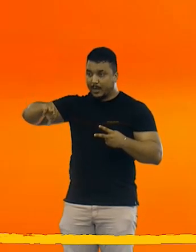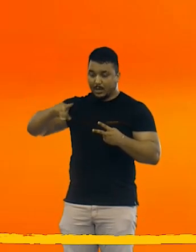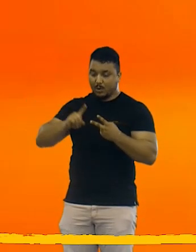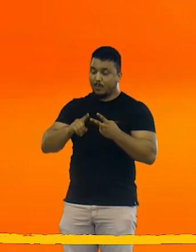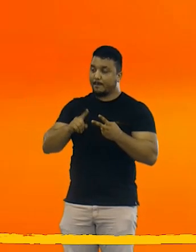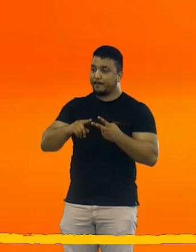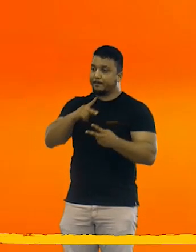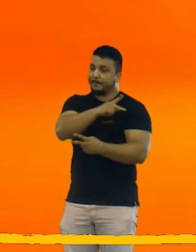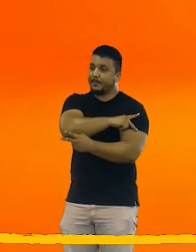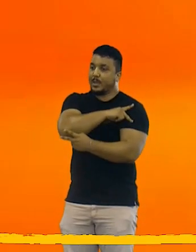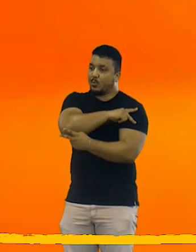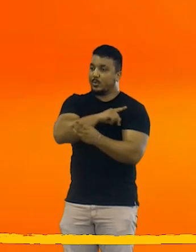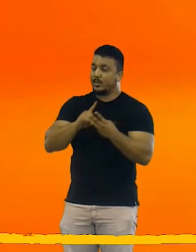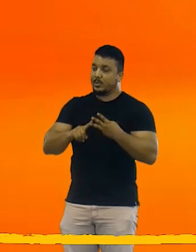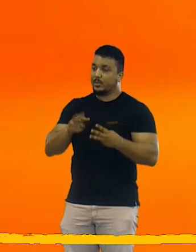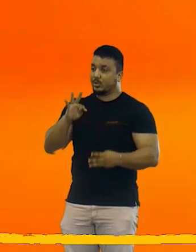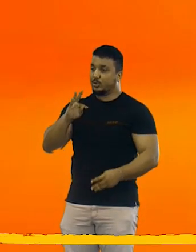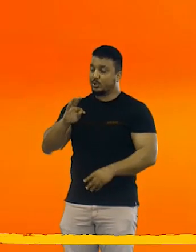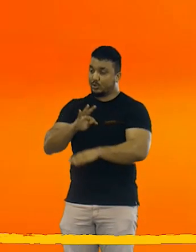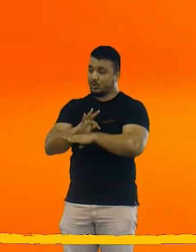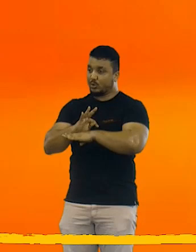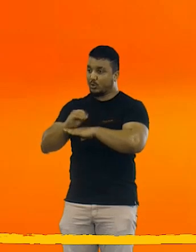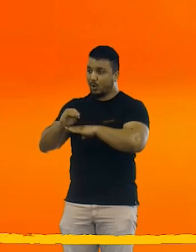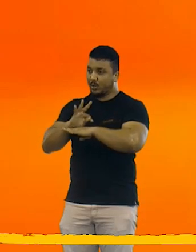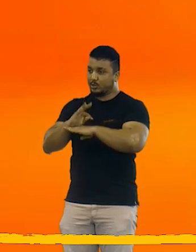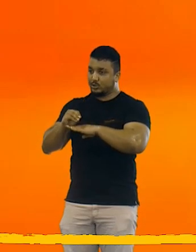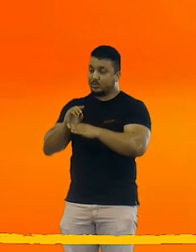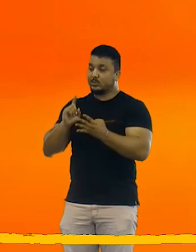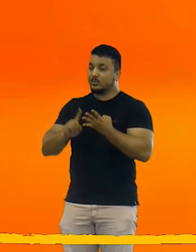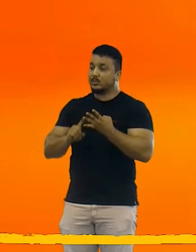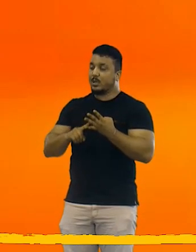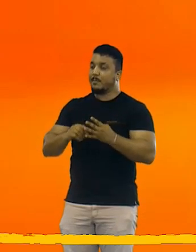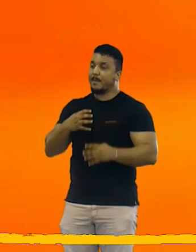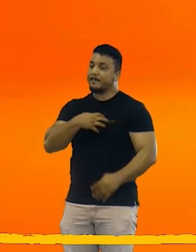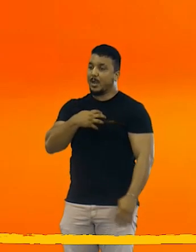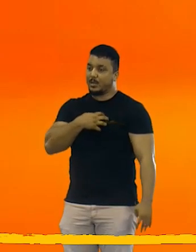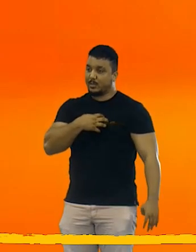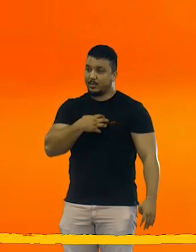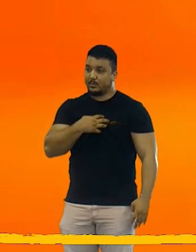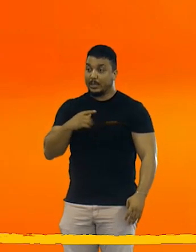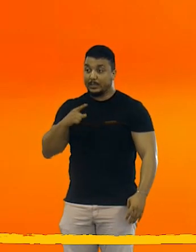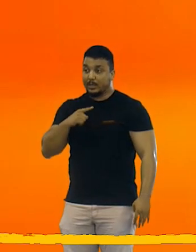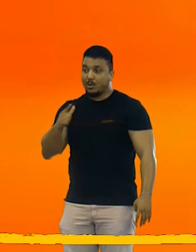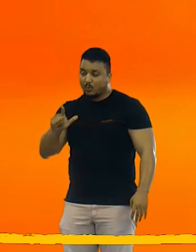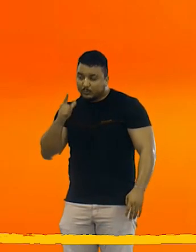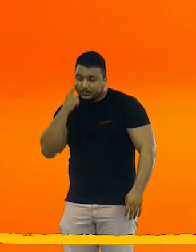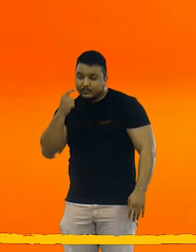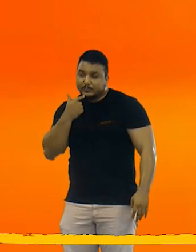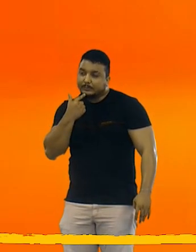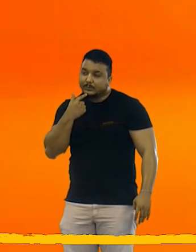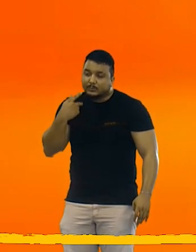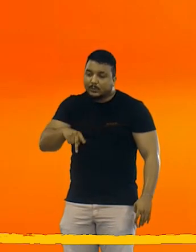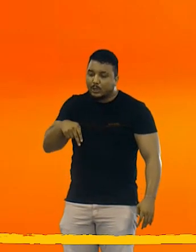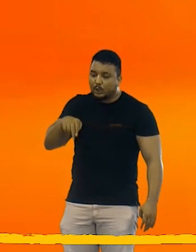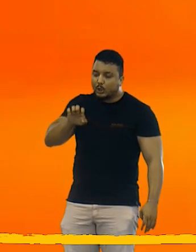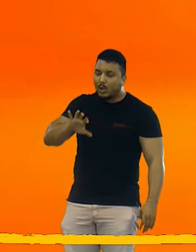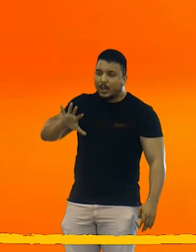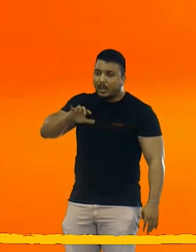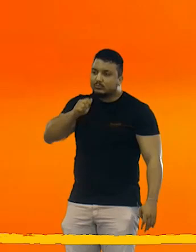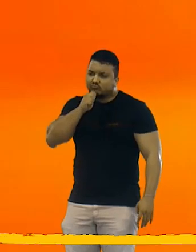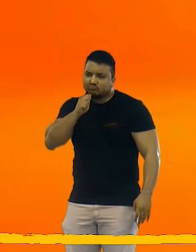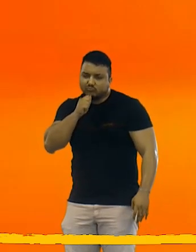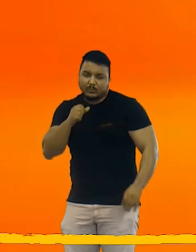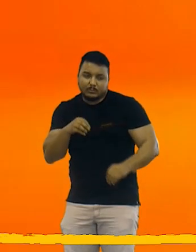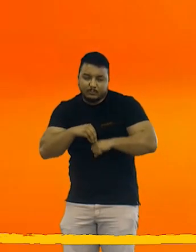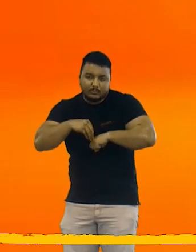Bahia. Isso, todos os livros vocês vão encontrar, mas existe uma regiãozinha da zona da Mata Nordestina, que os livros ainda não estão